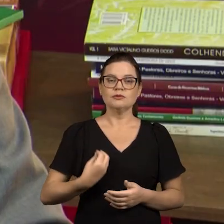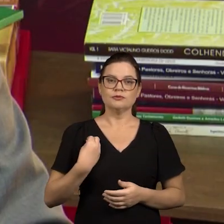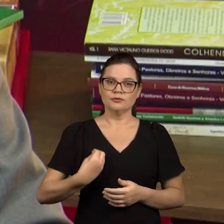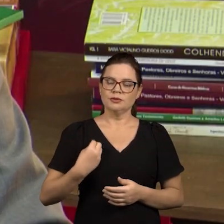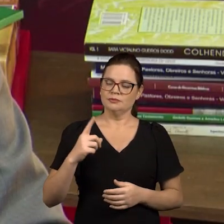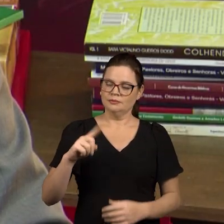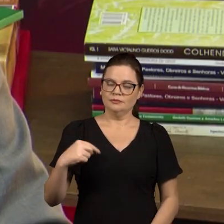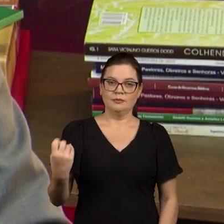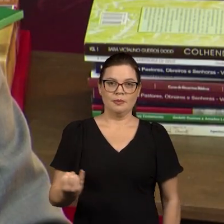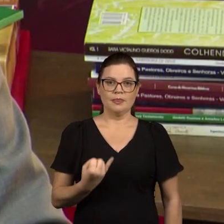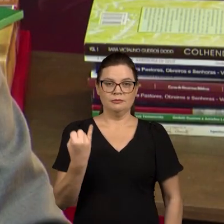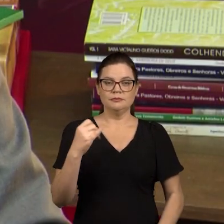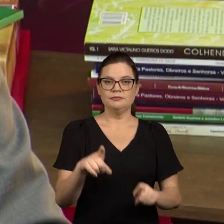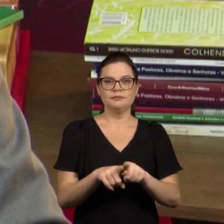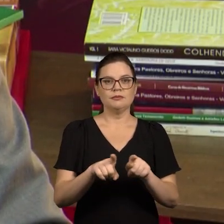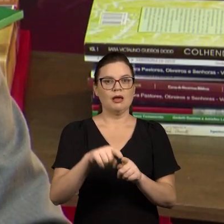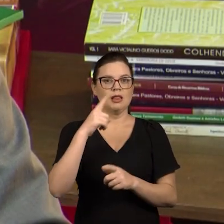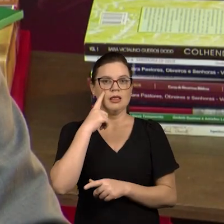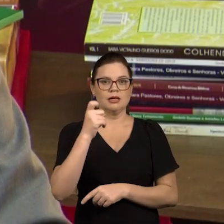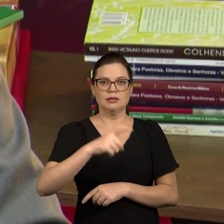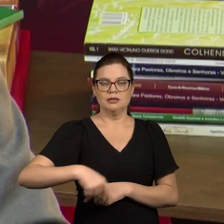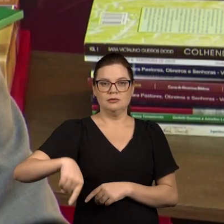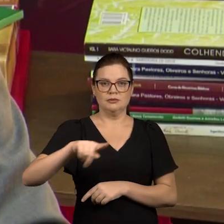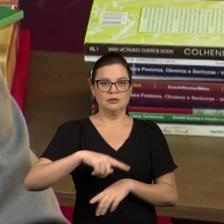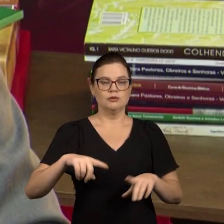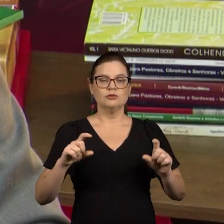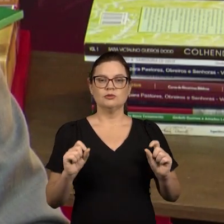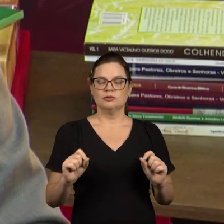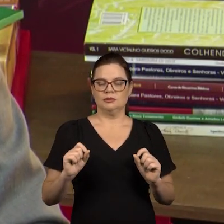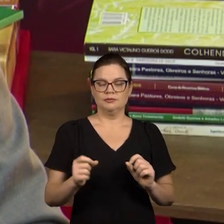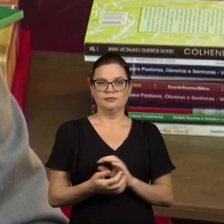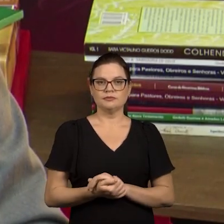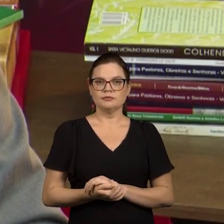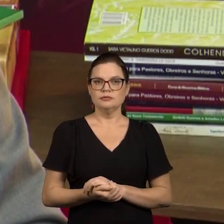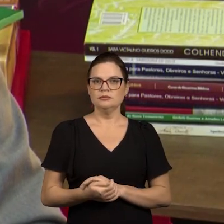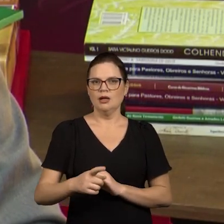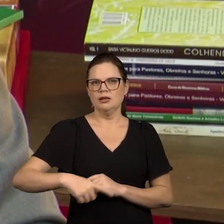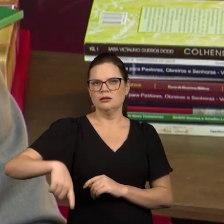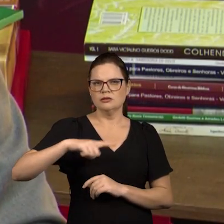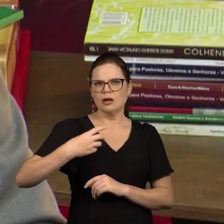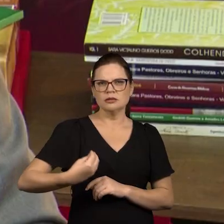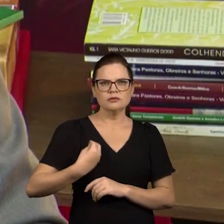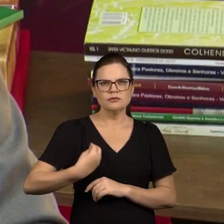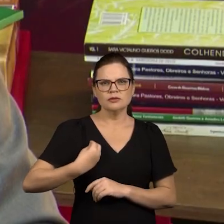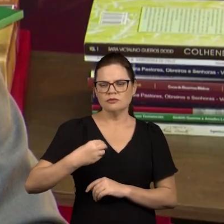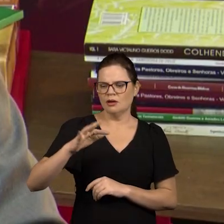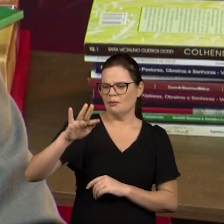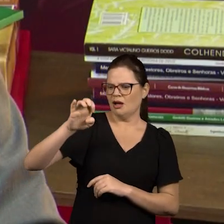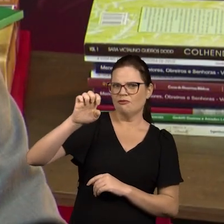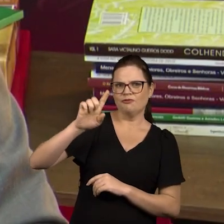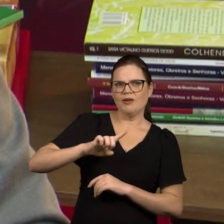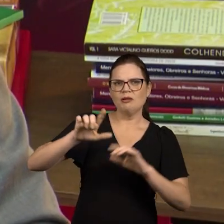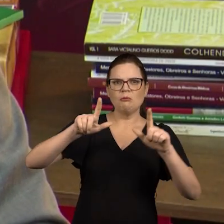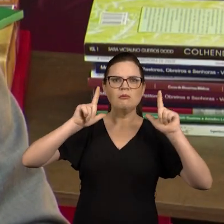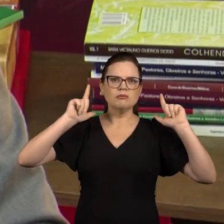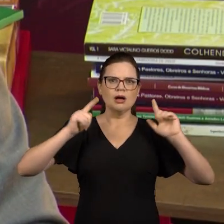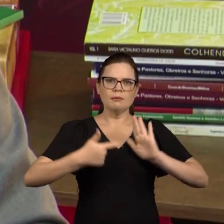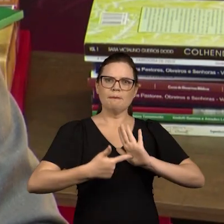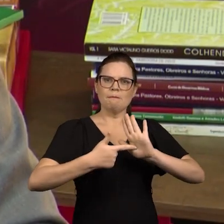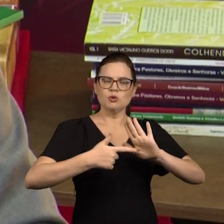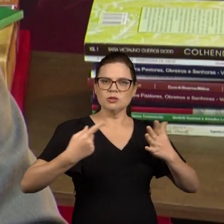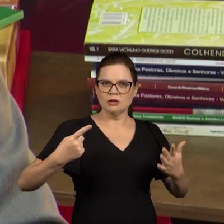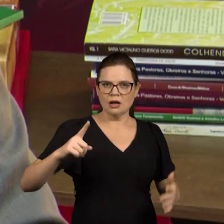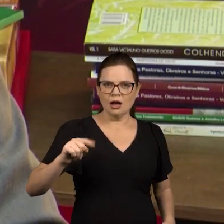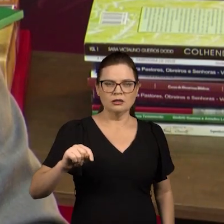é importante e interessante para nós, porque nós não vivemos uma fé por aparência. Sim. Mas há